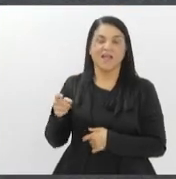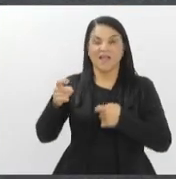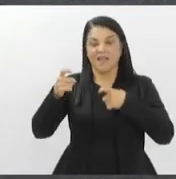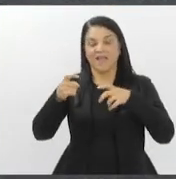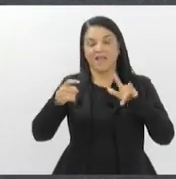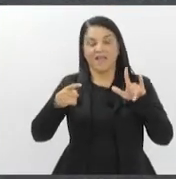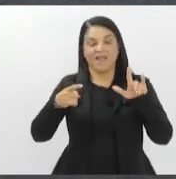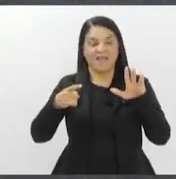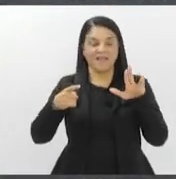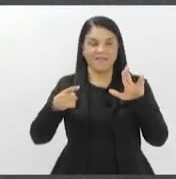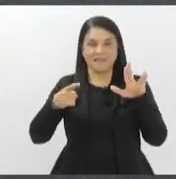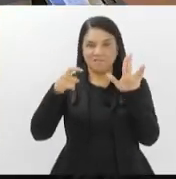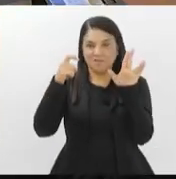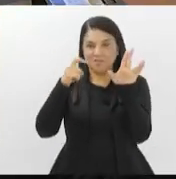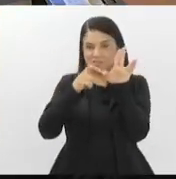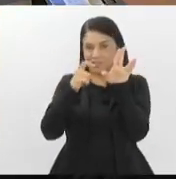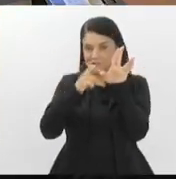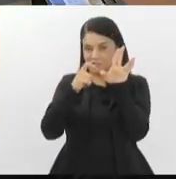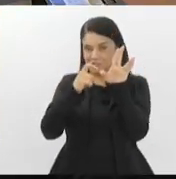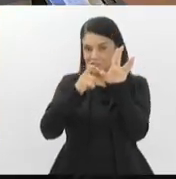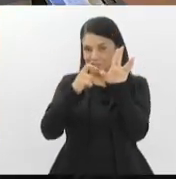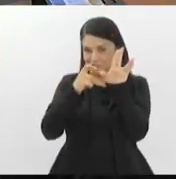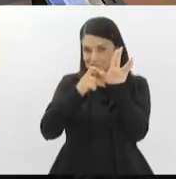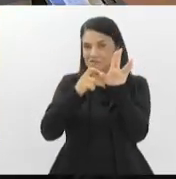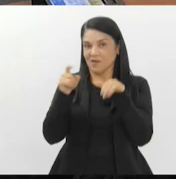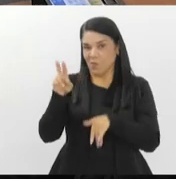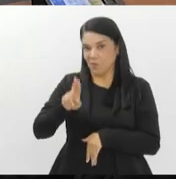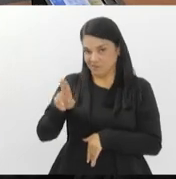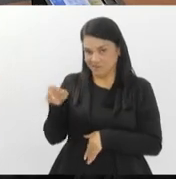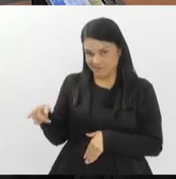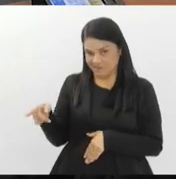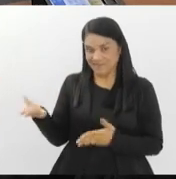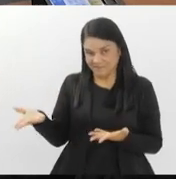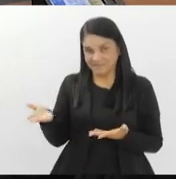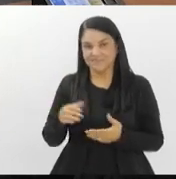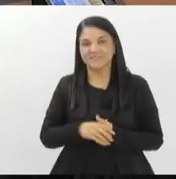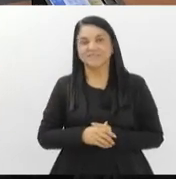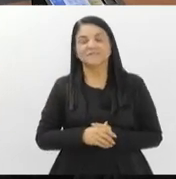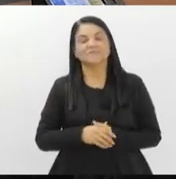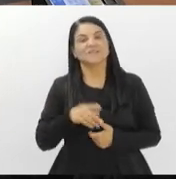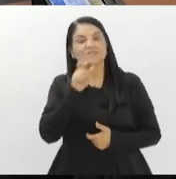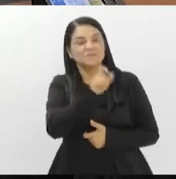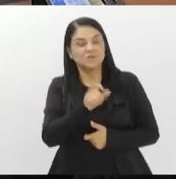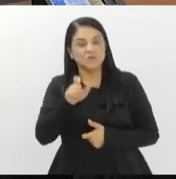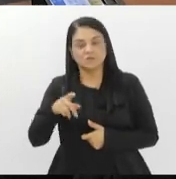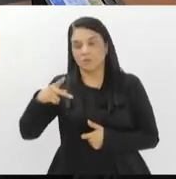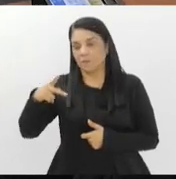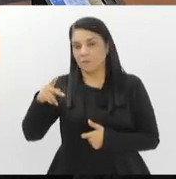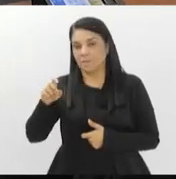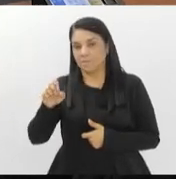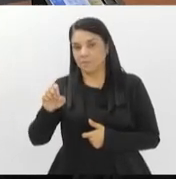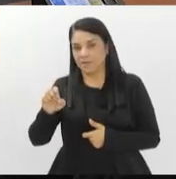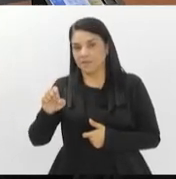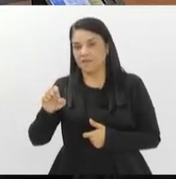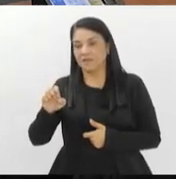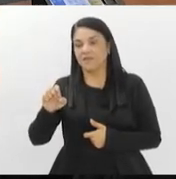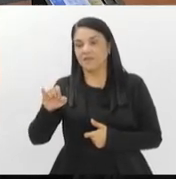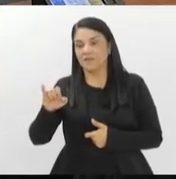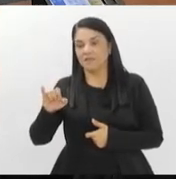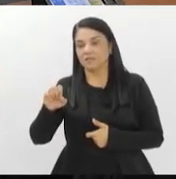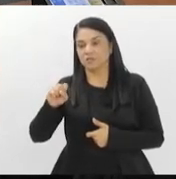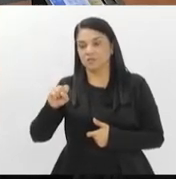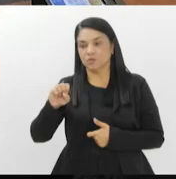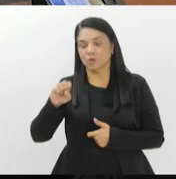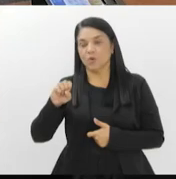medicinal. É verdade. As pessoas com psoríase e com vitiligo, além